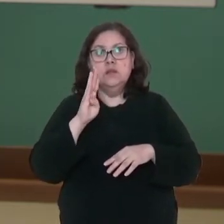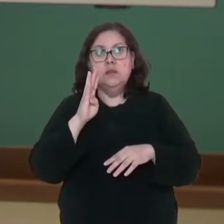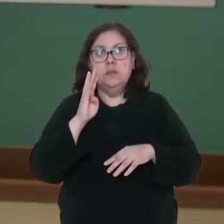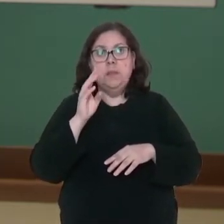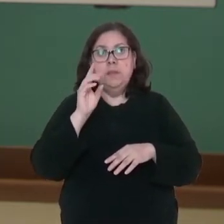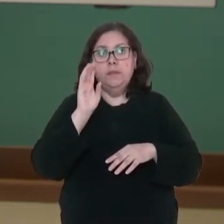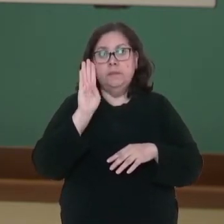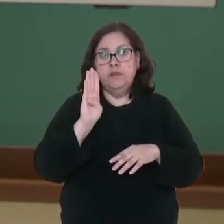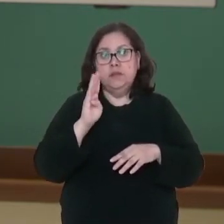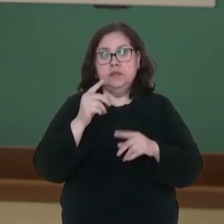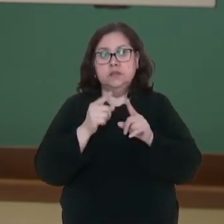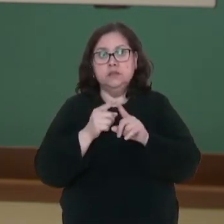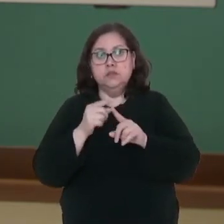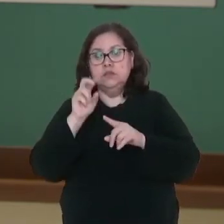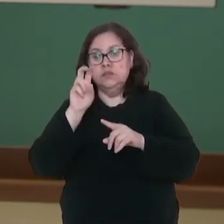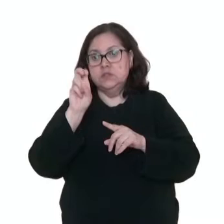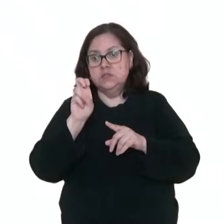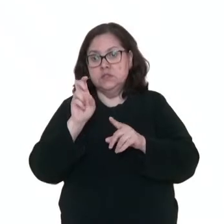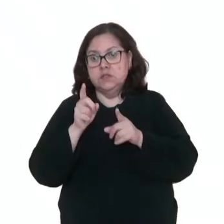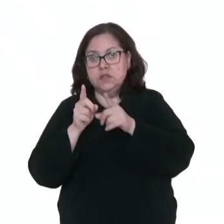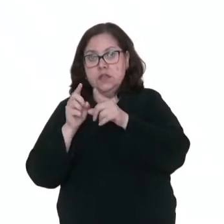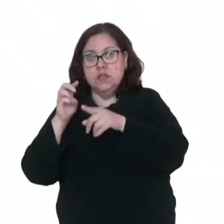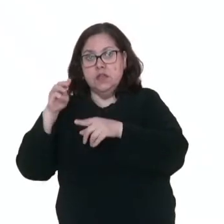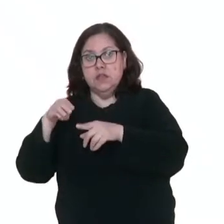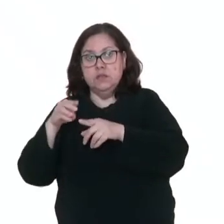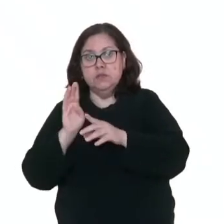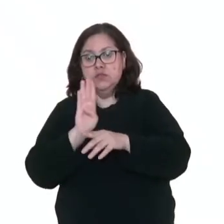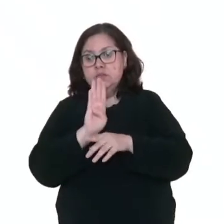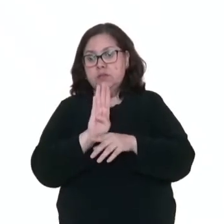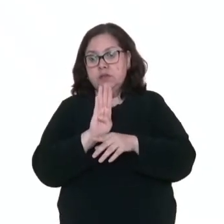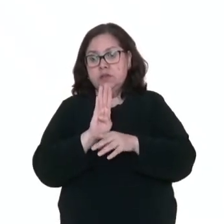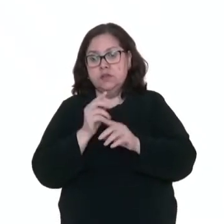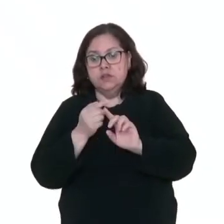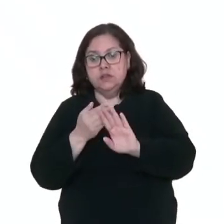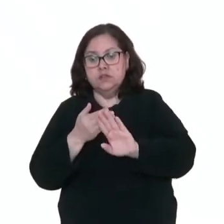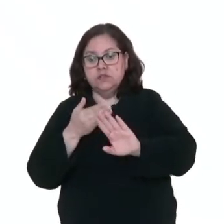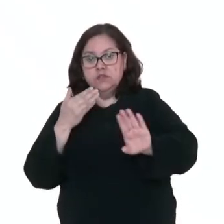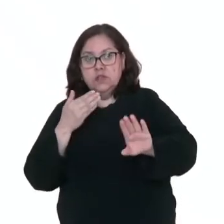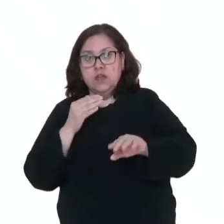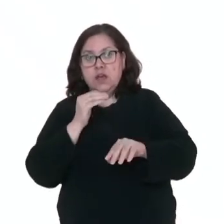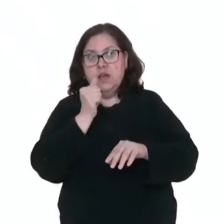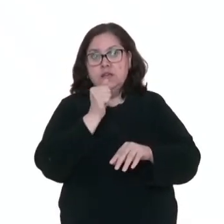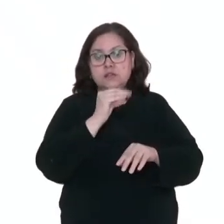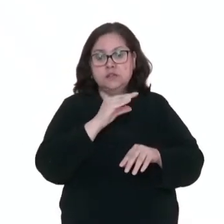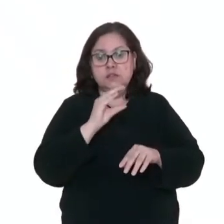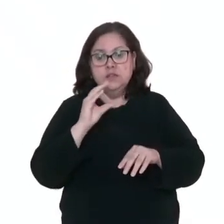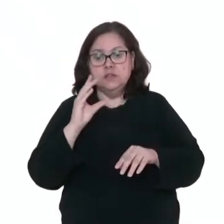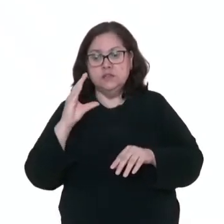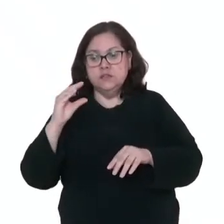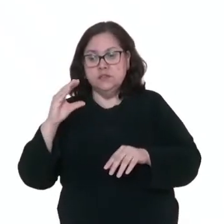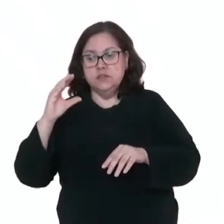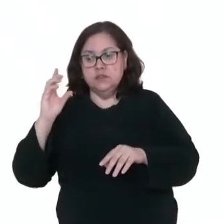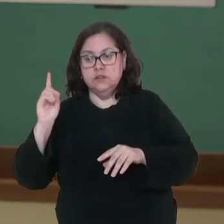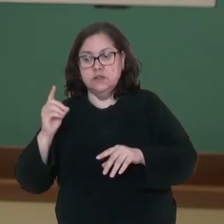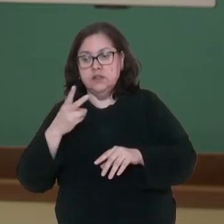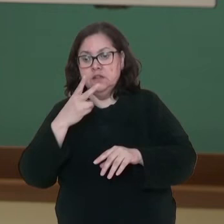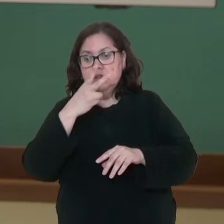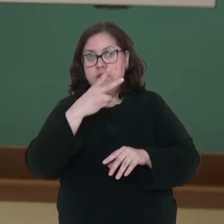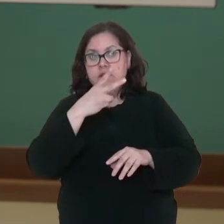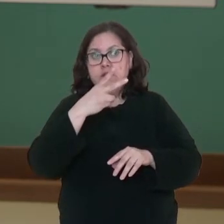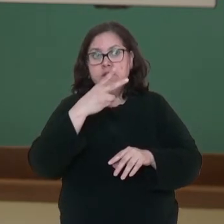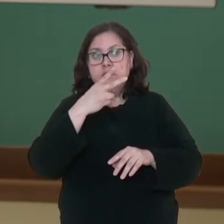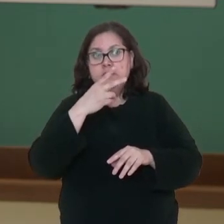D está a 5M de B e as distâncias A, C e CD são de 20